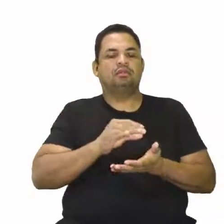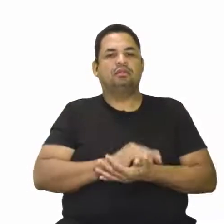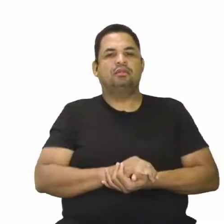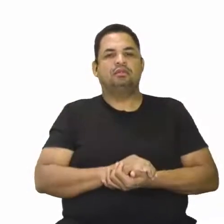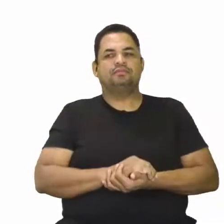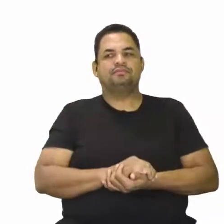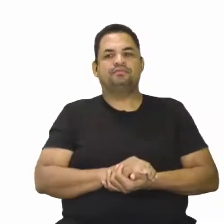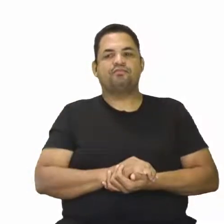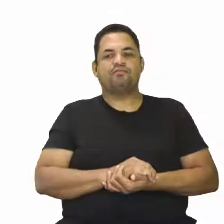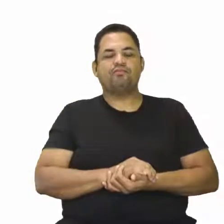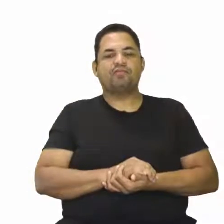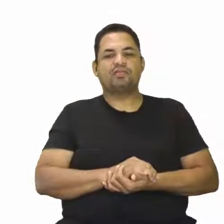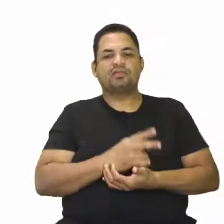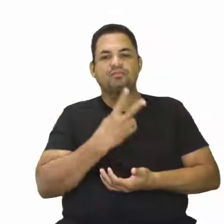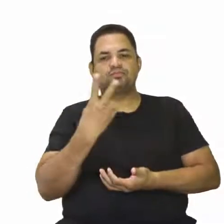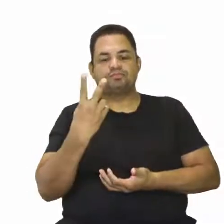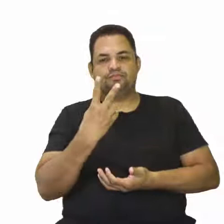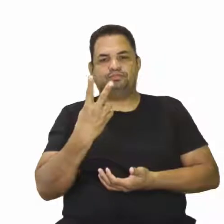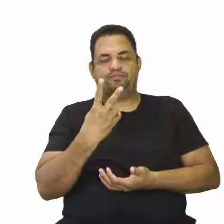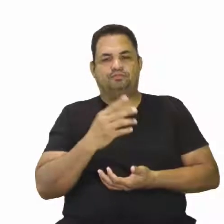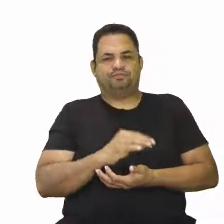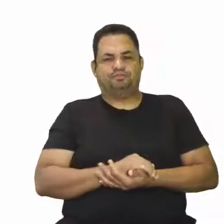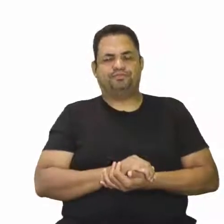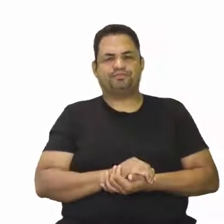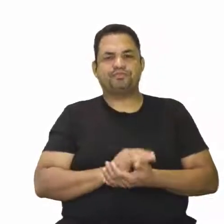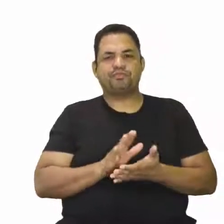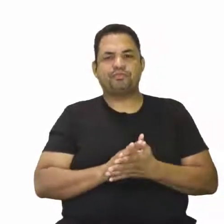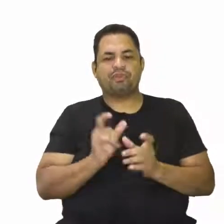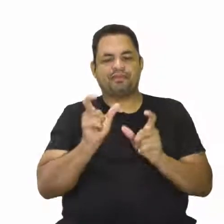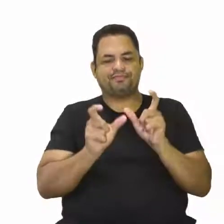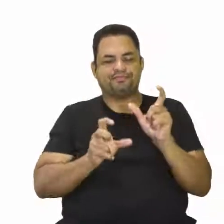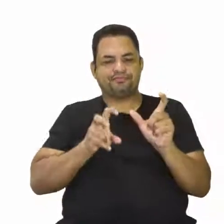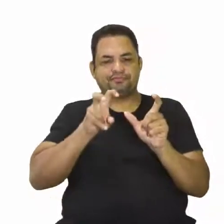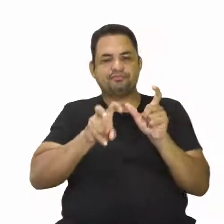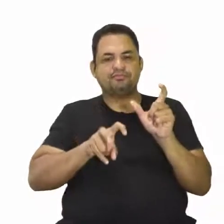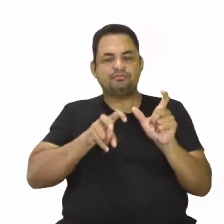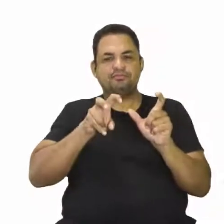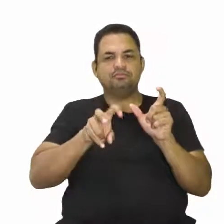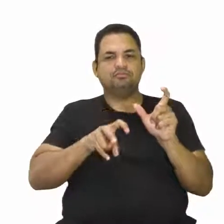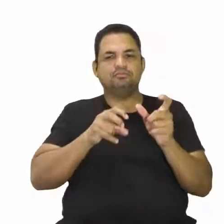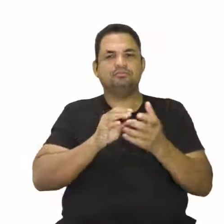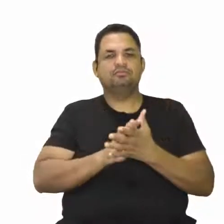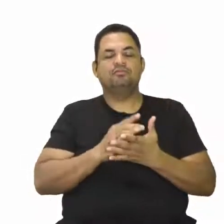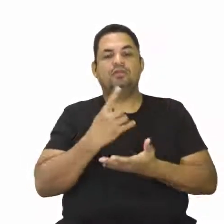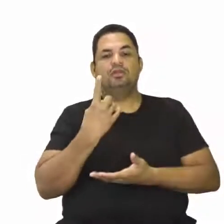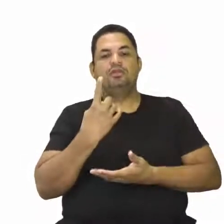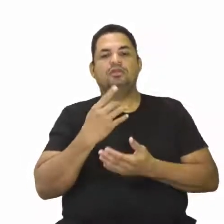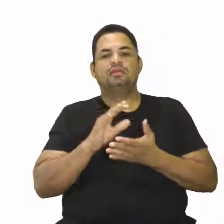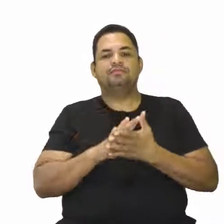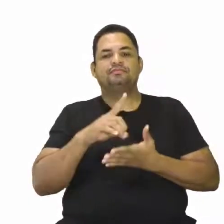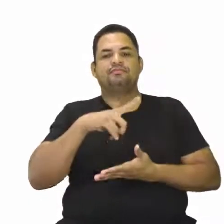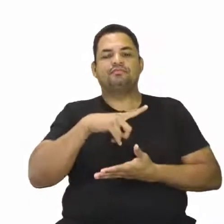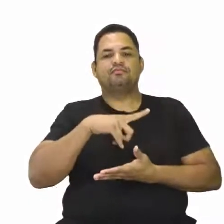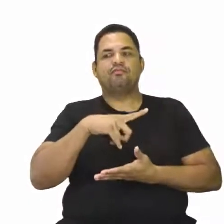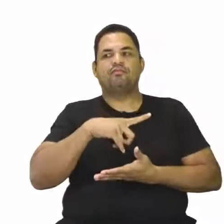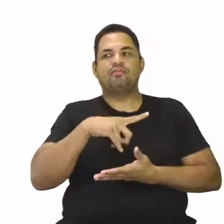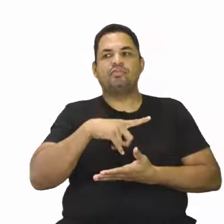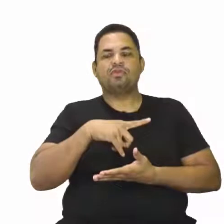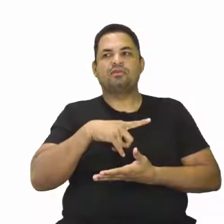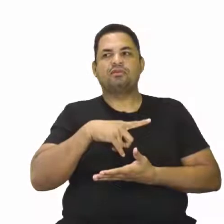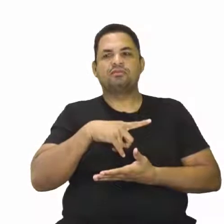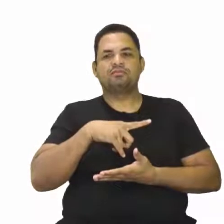adverbiais? Duas ou mais palavras com a função de uma. Então, nós temos